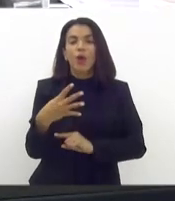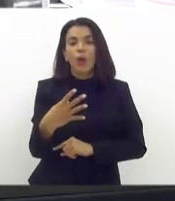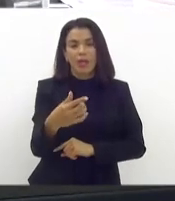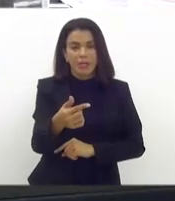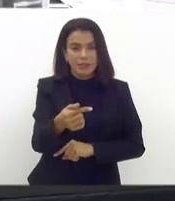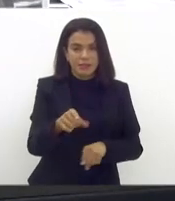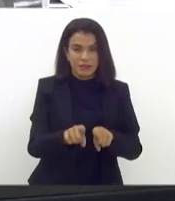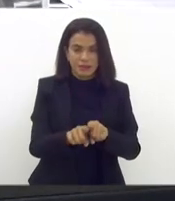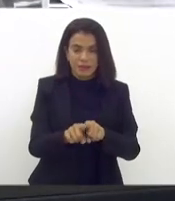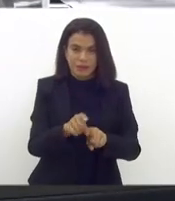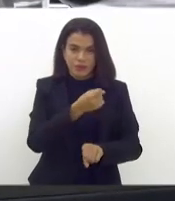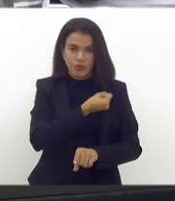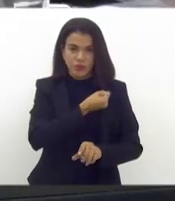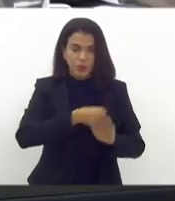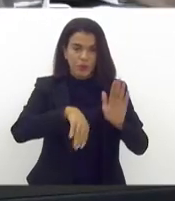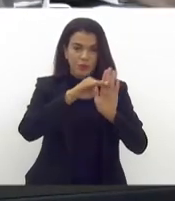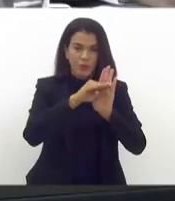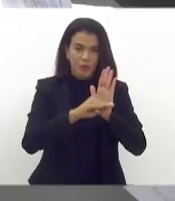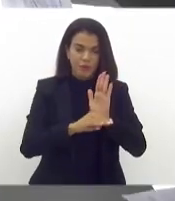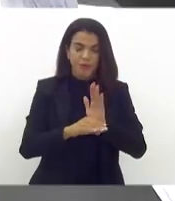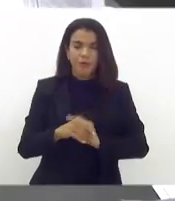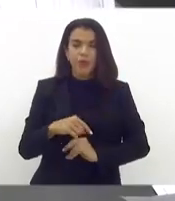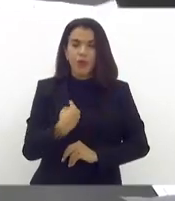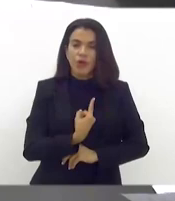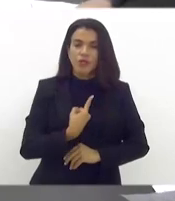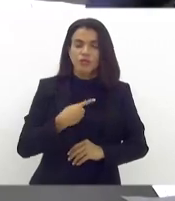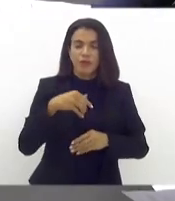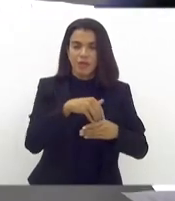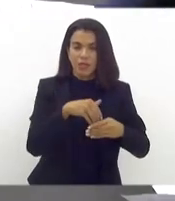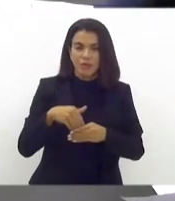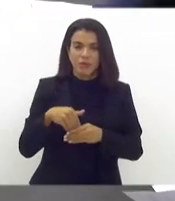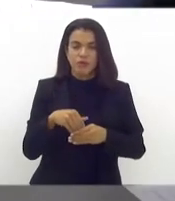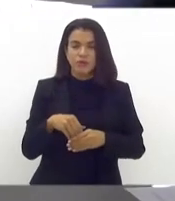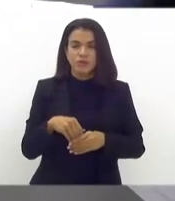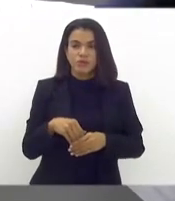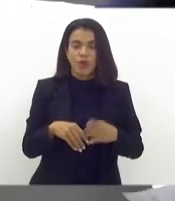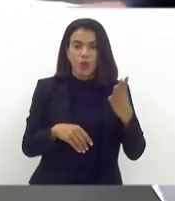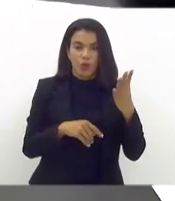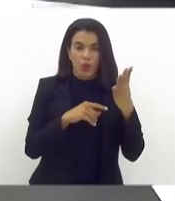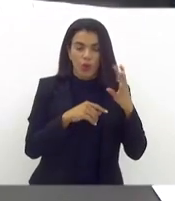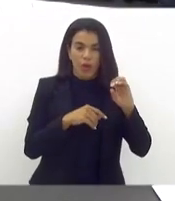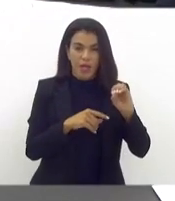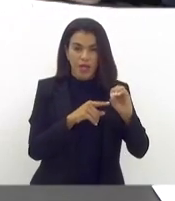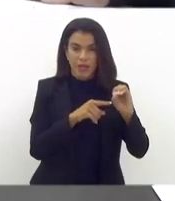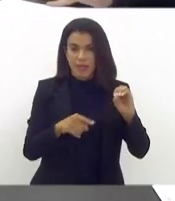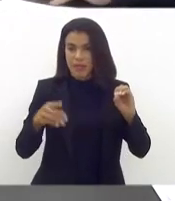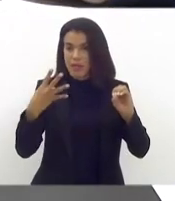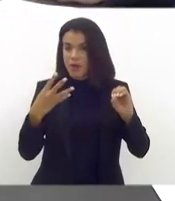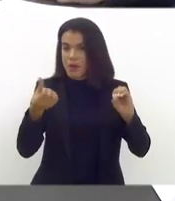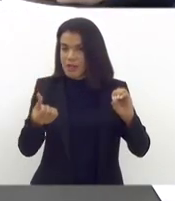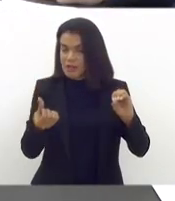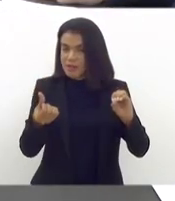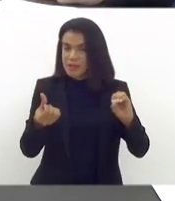47. Então, votaremos em bloco o 40 a